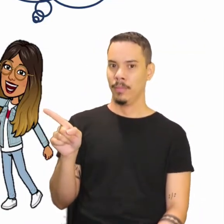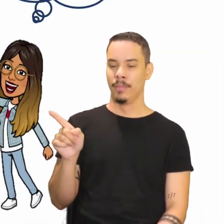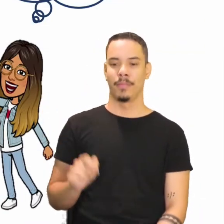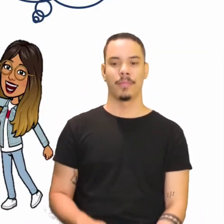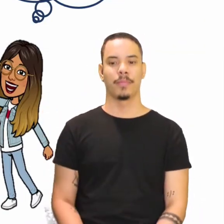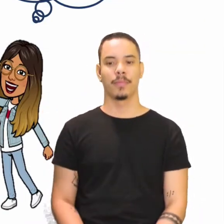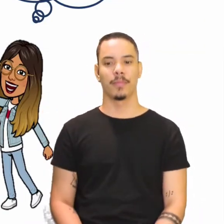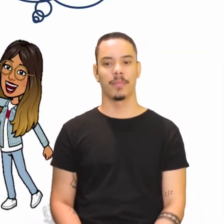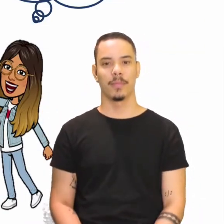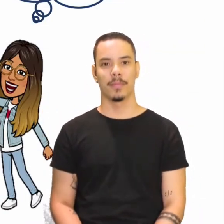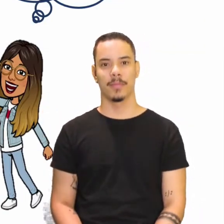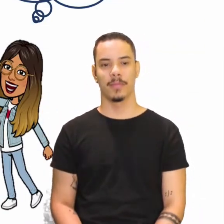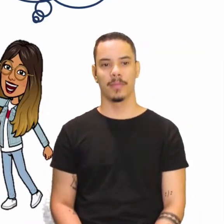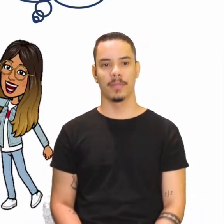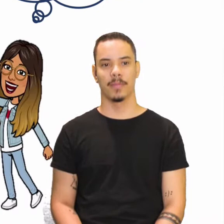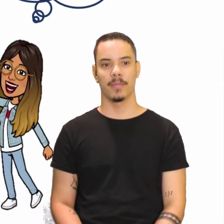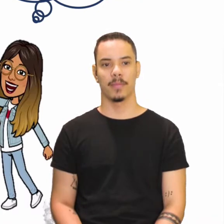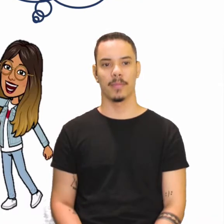atenção.